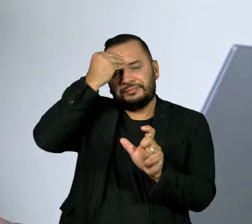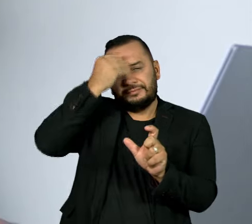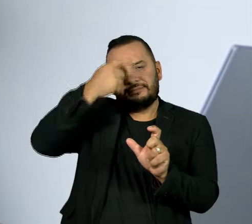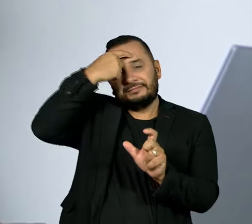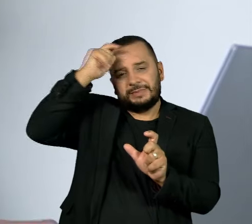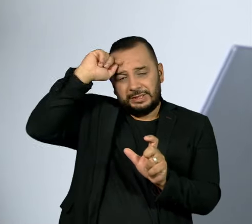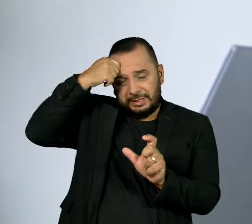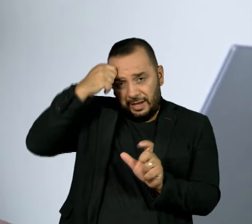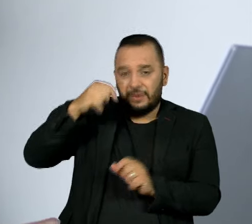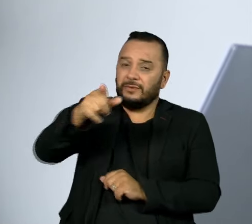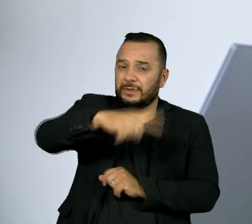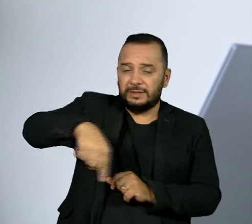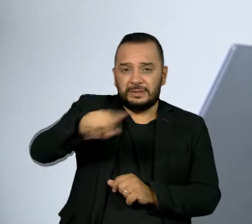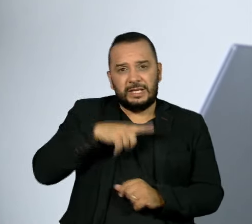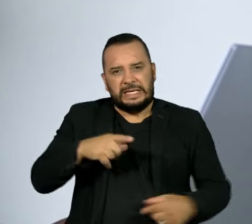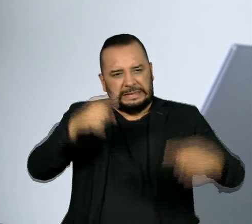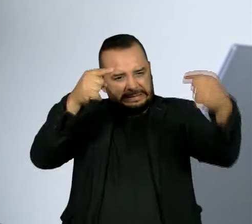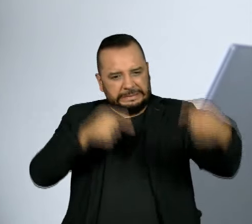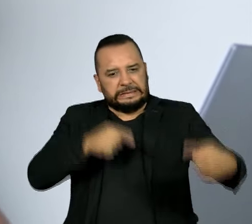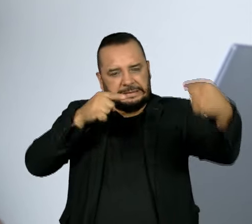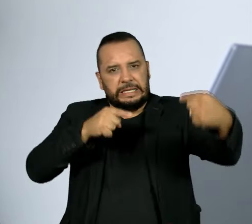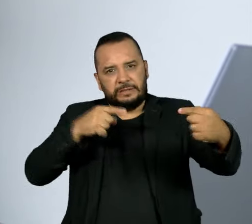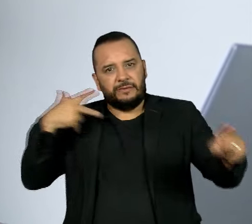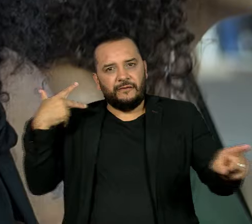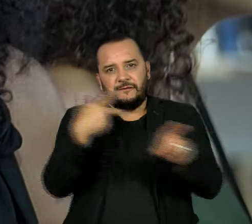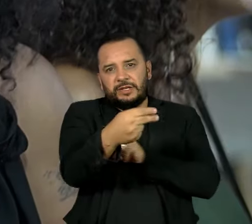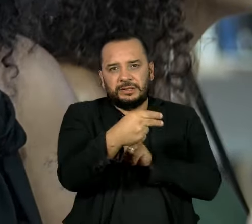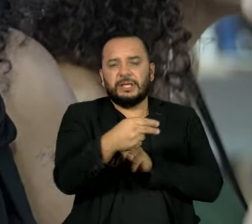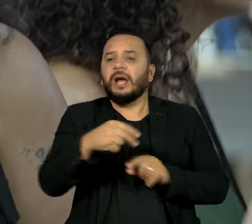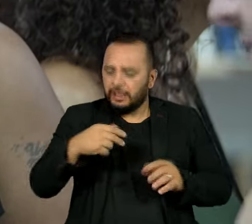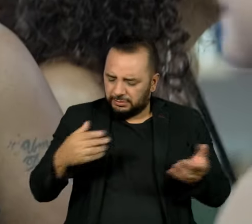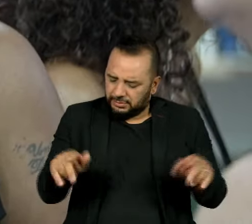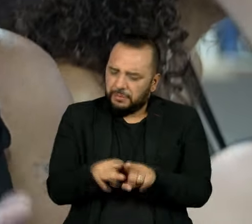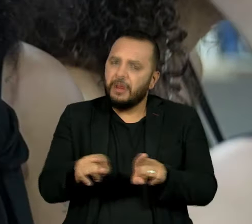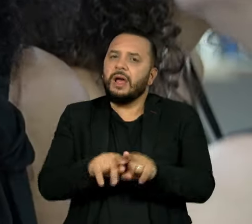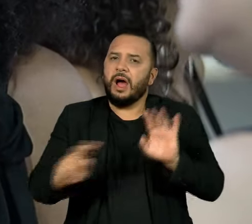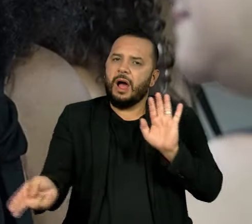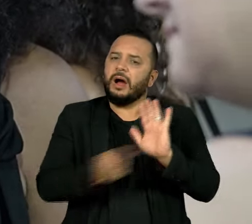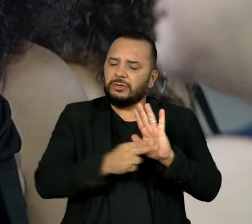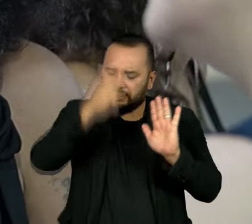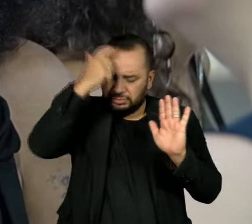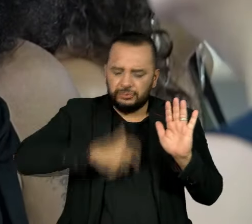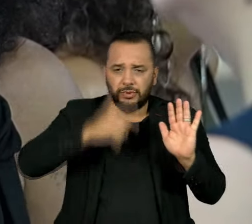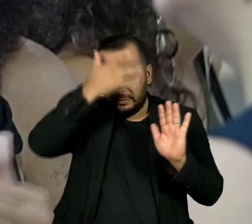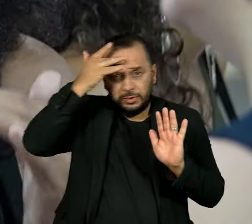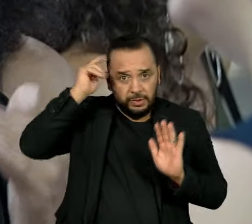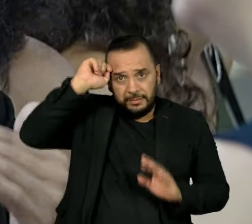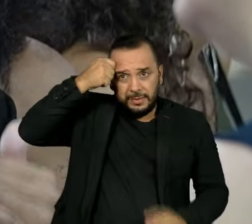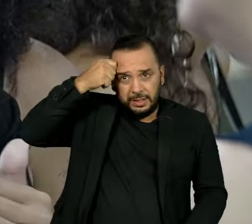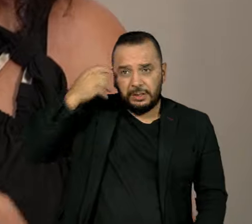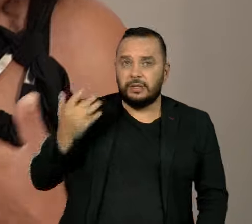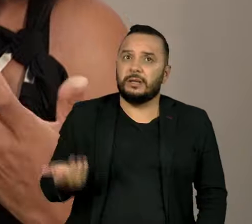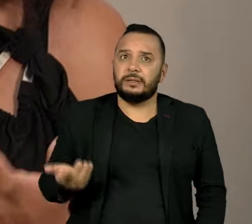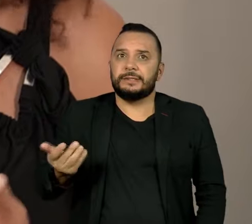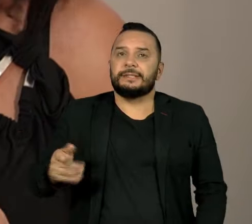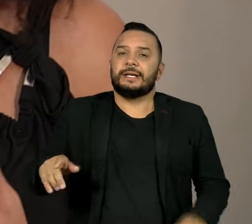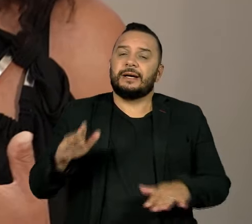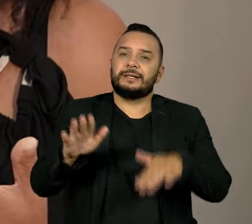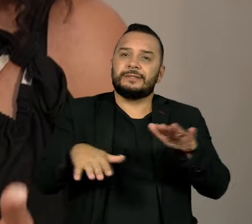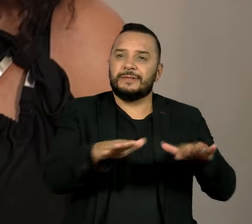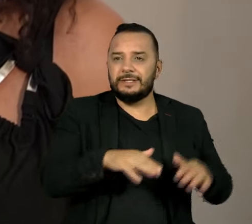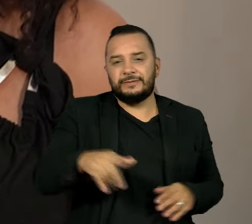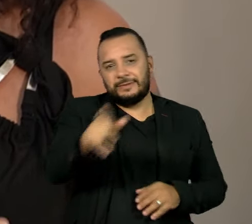todas as dificuldades e se reconhecer realmente como uma pessoa preta a qual você muitas vezes